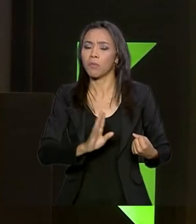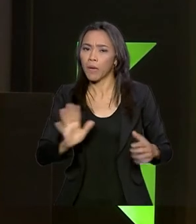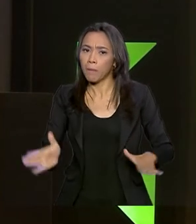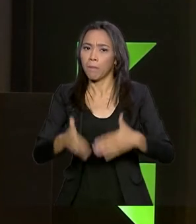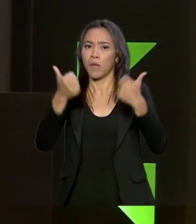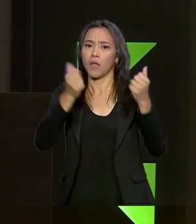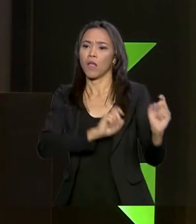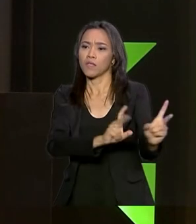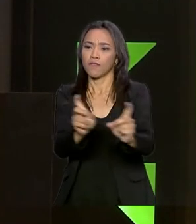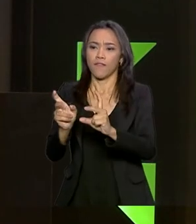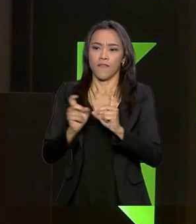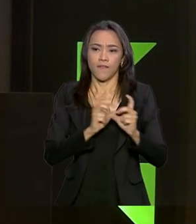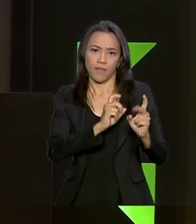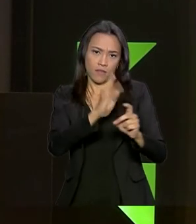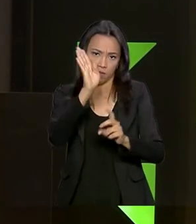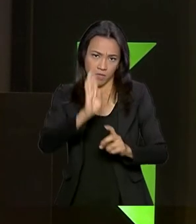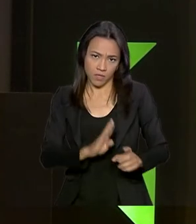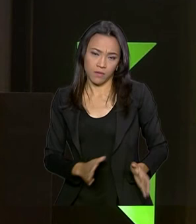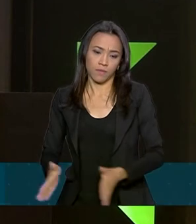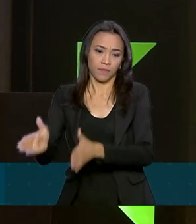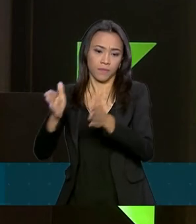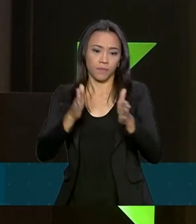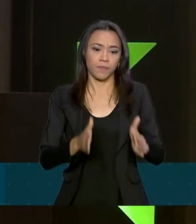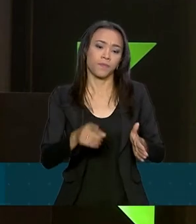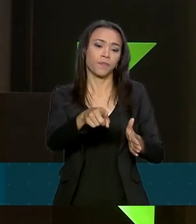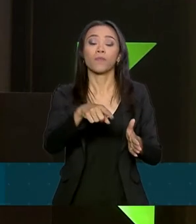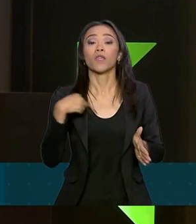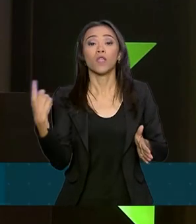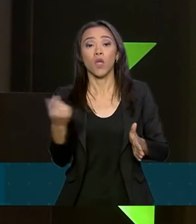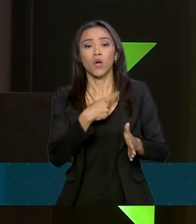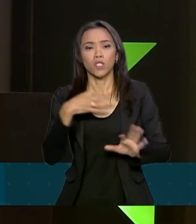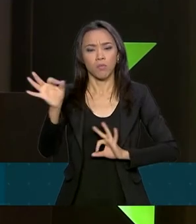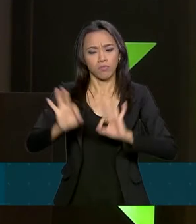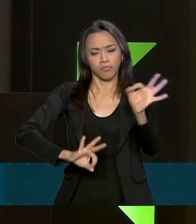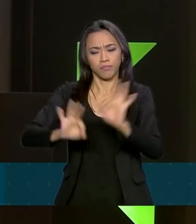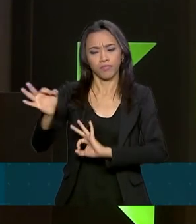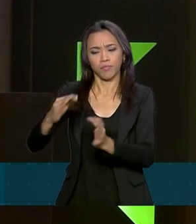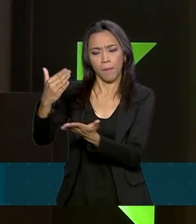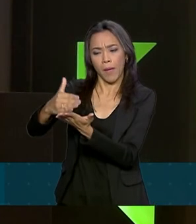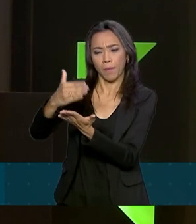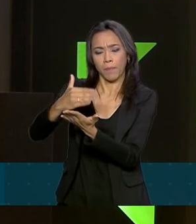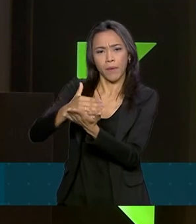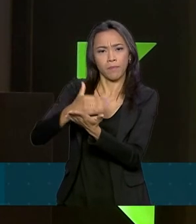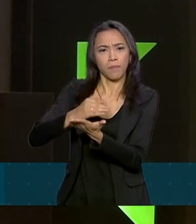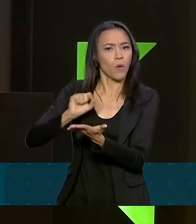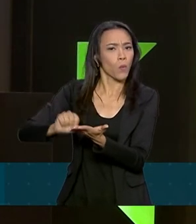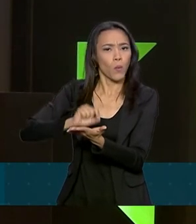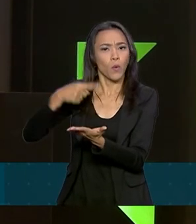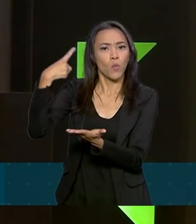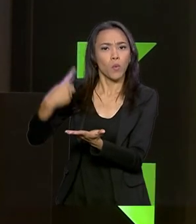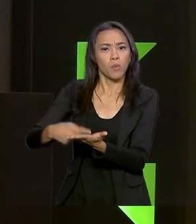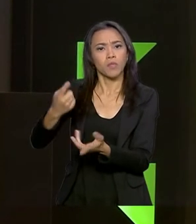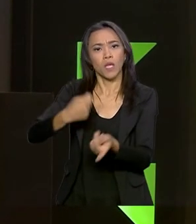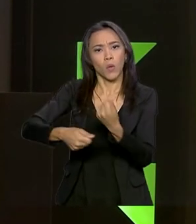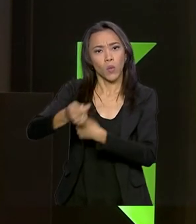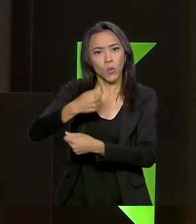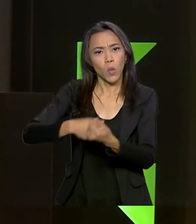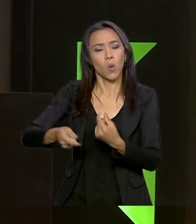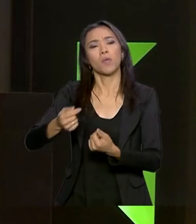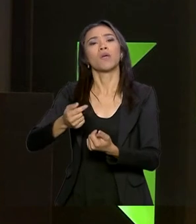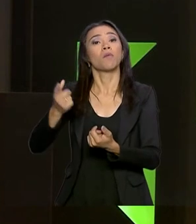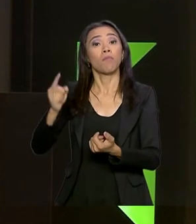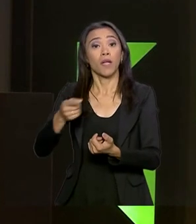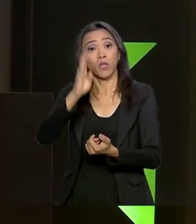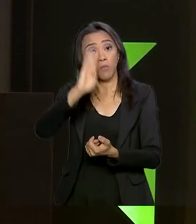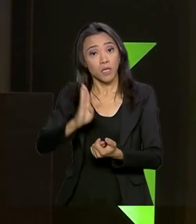negócios no país. Estamos executando uma agenda econômica para recolocar o Brasil nos trilhos do